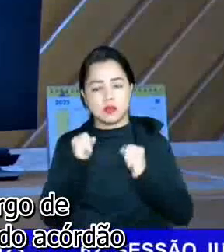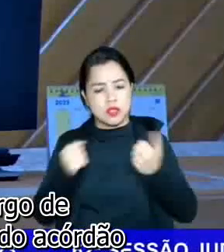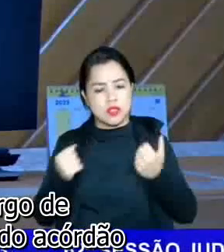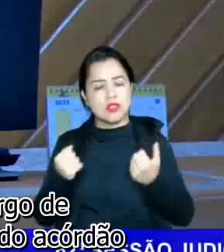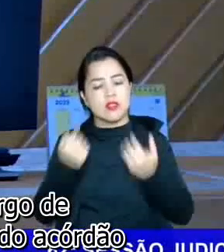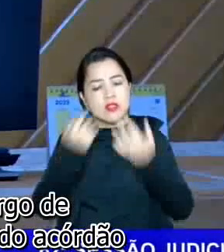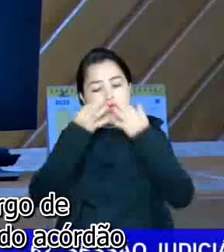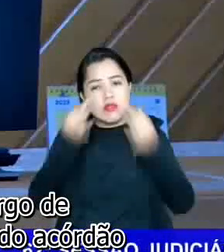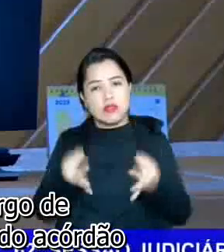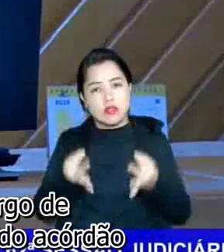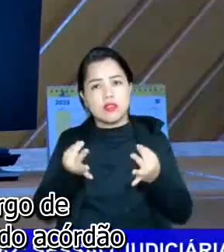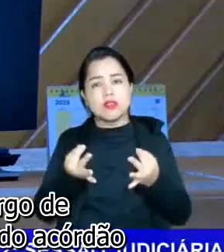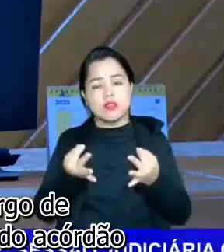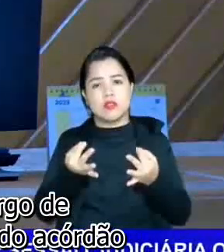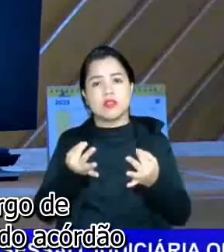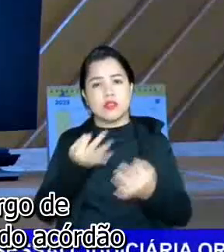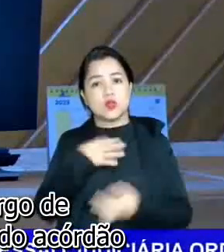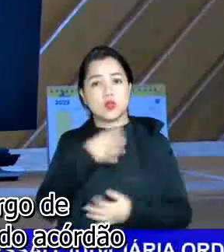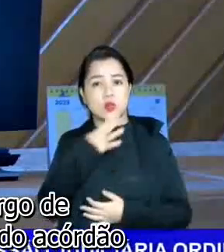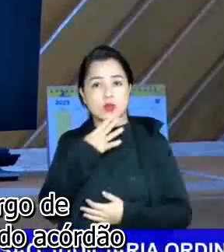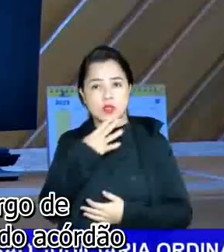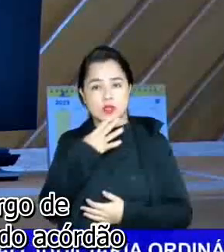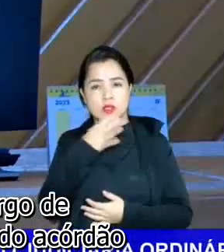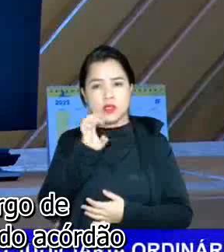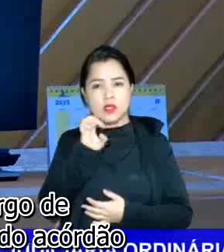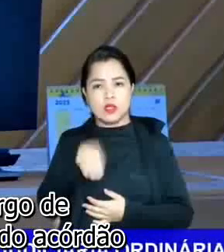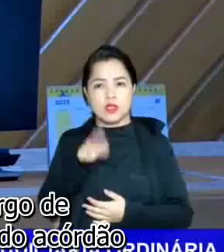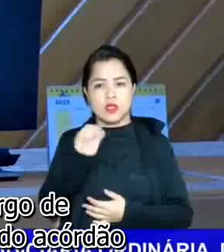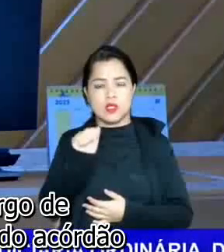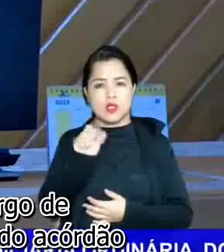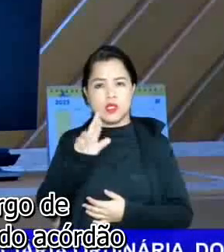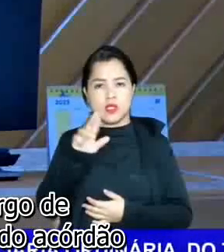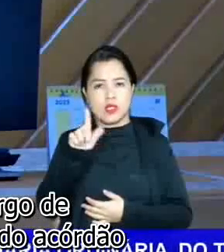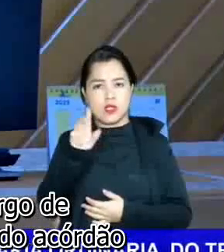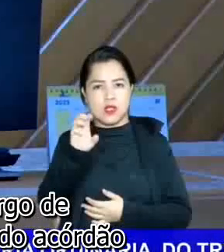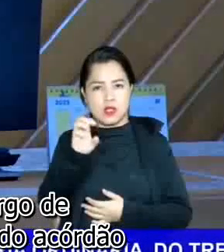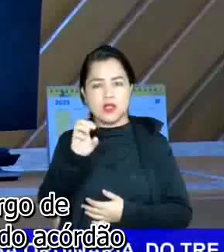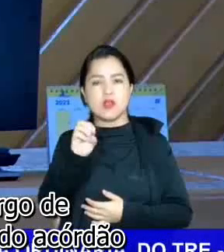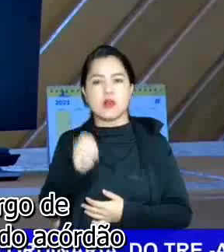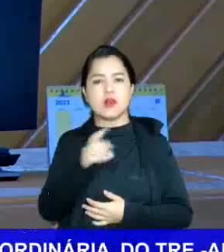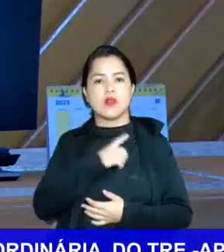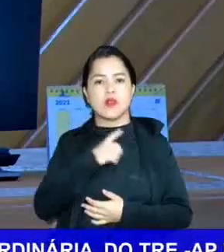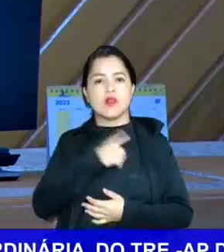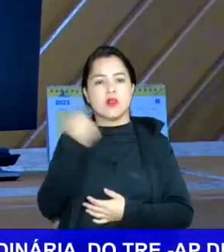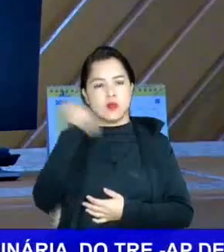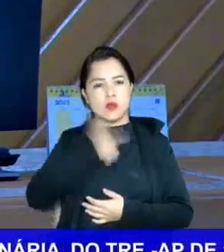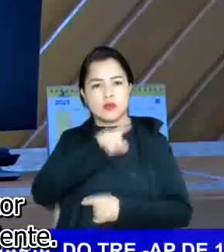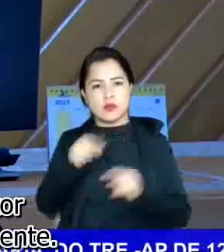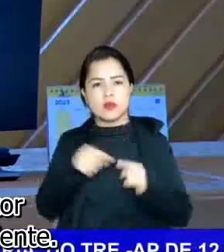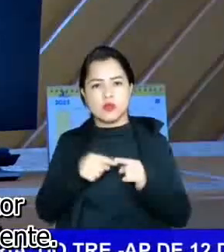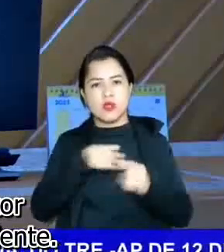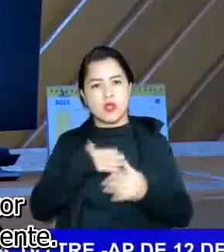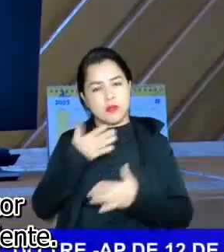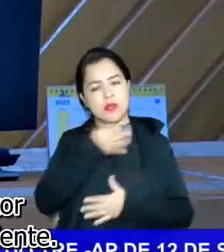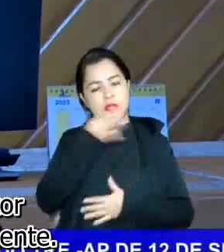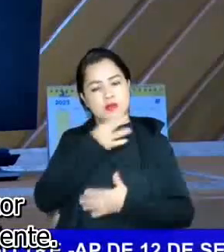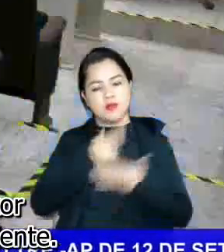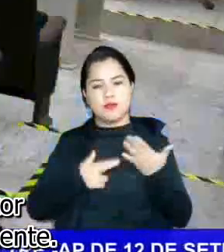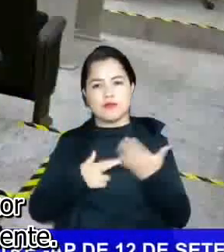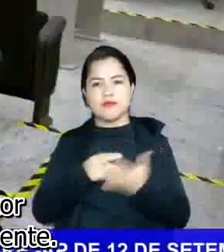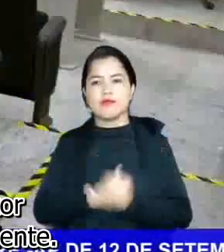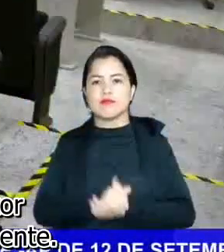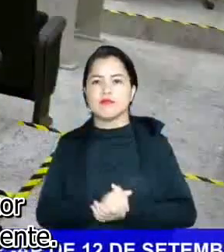e que dê conhecimento a esse embargo de declaração e o acolhimento para integrar o venerando acórdão. É a manifestação,